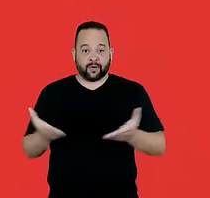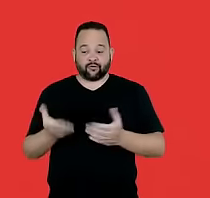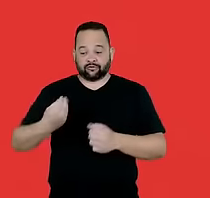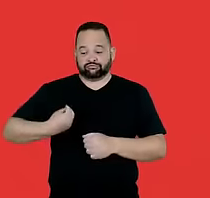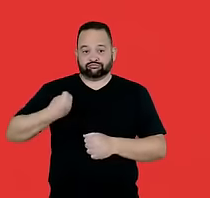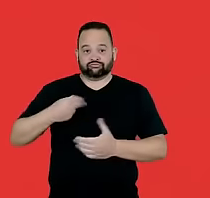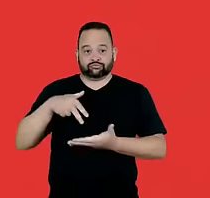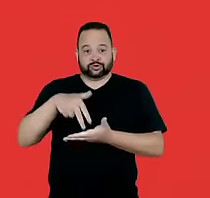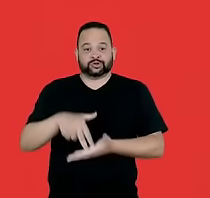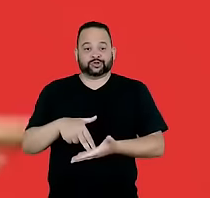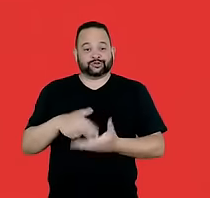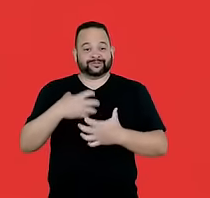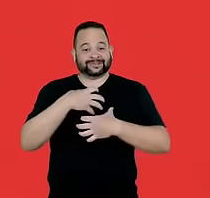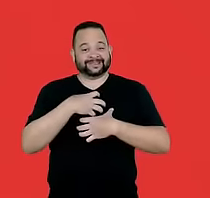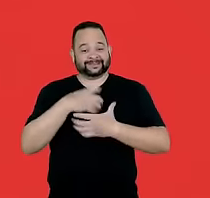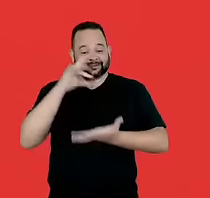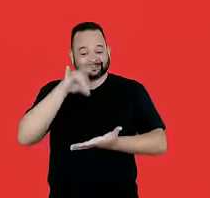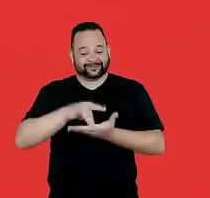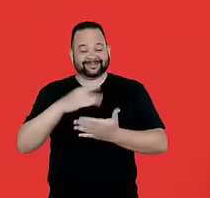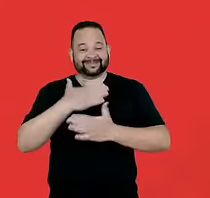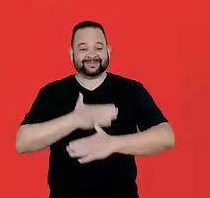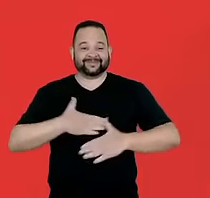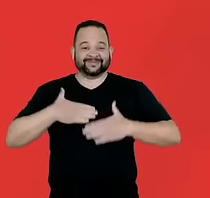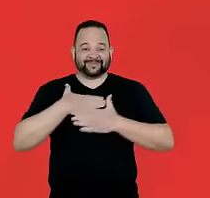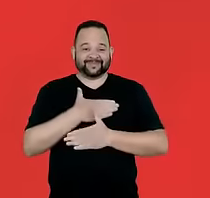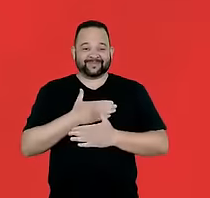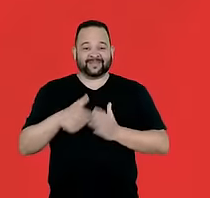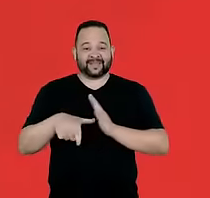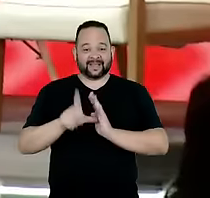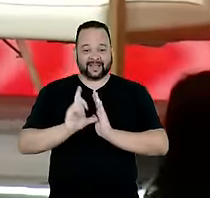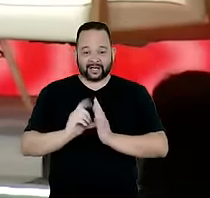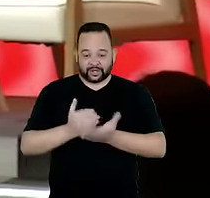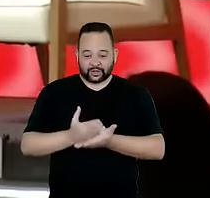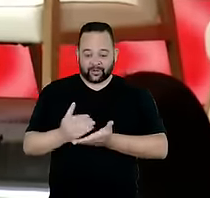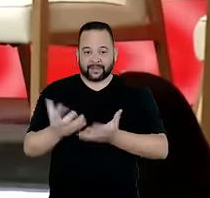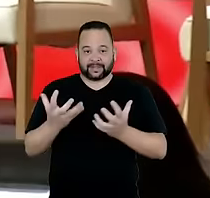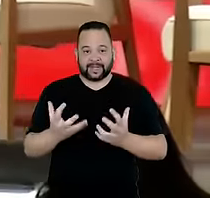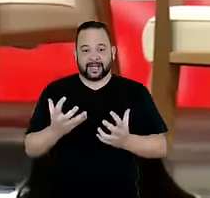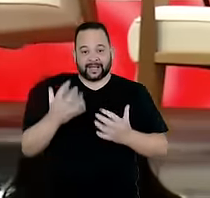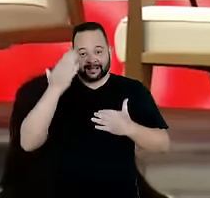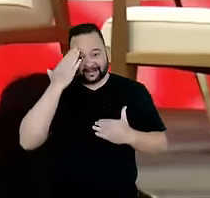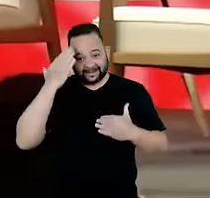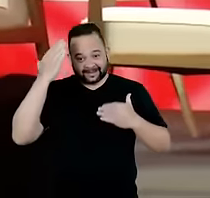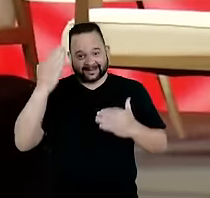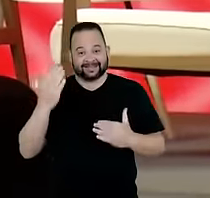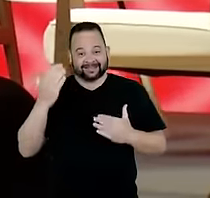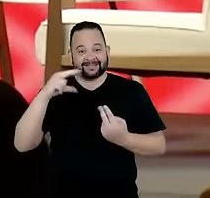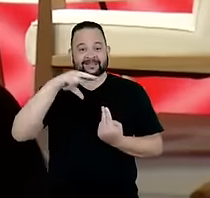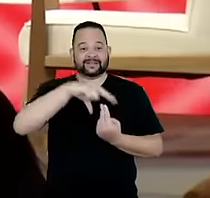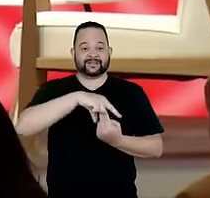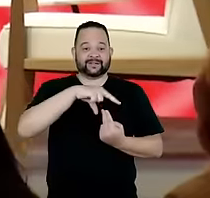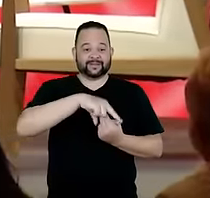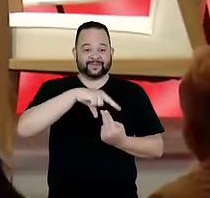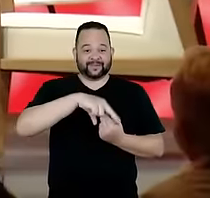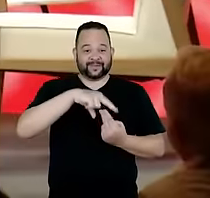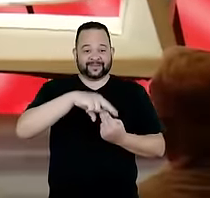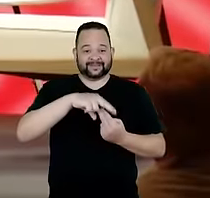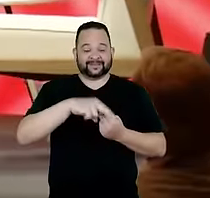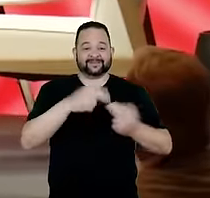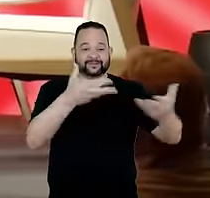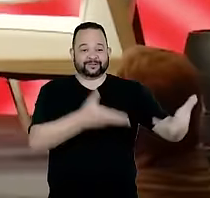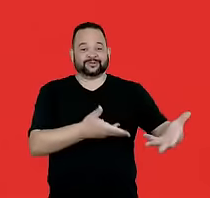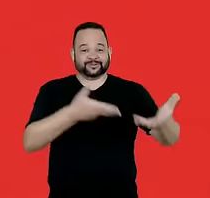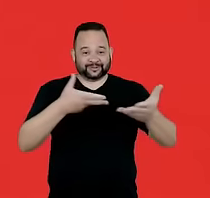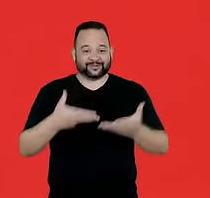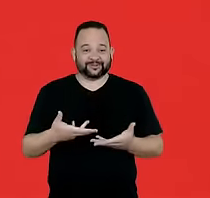de verdade bom antes de mais nada meu agradecimento Claro ao Bradesco por esse super convite muito